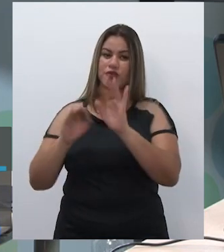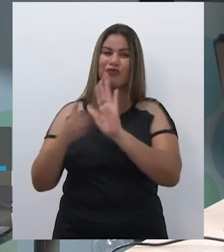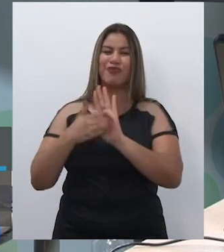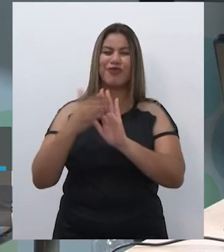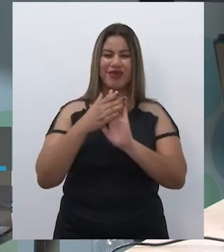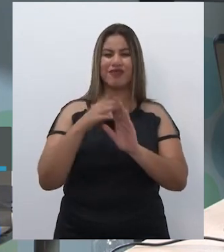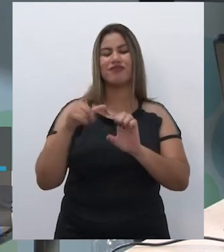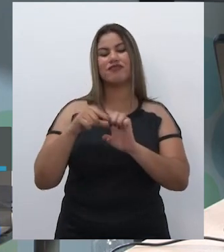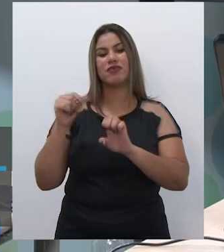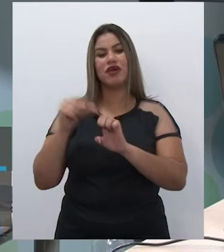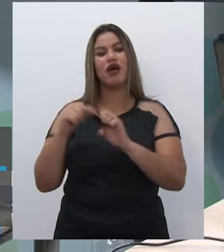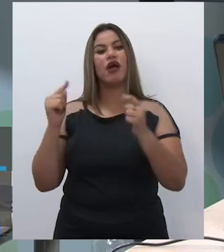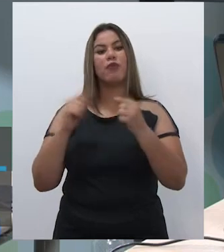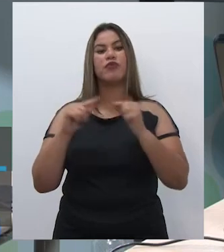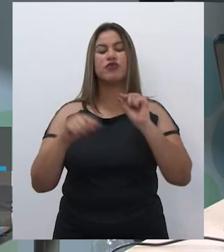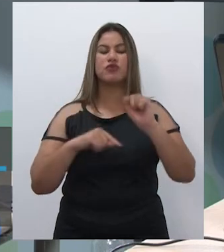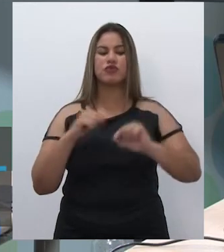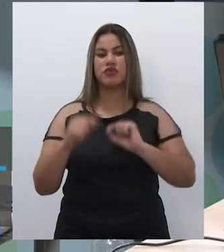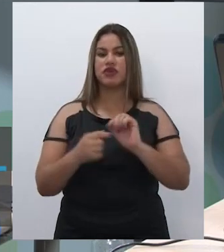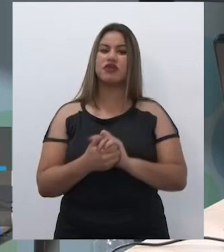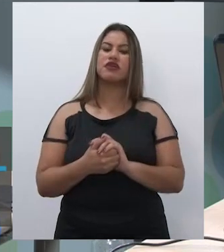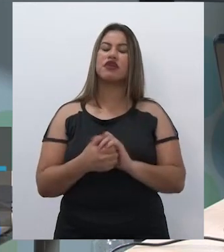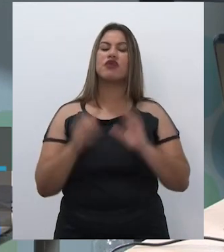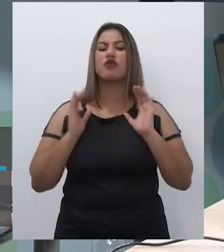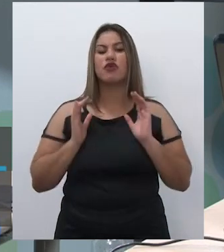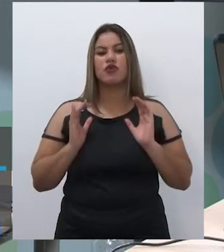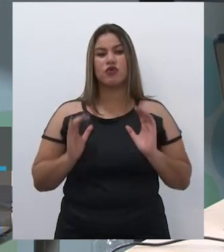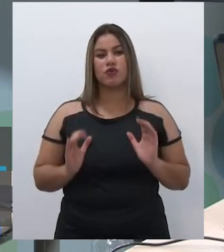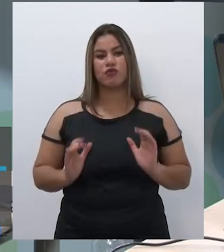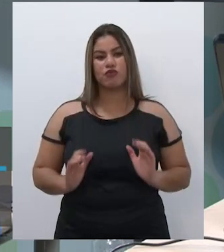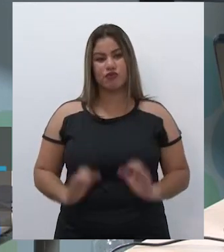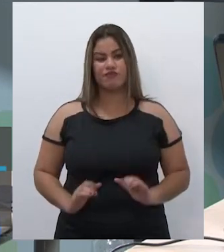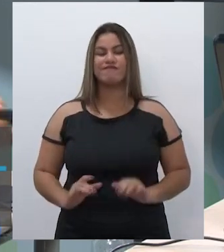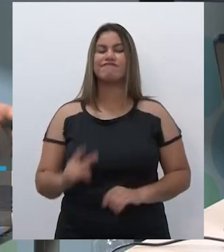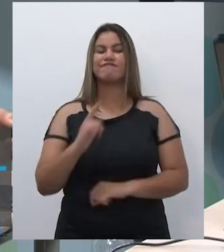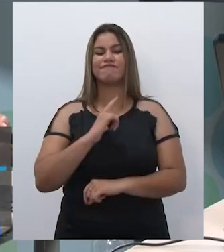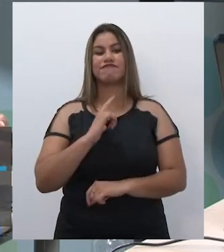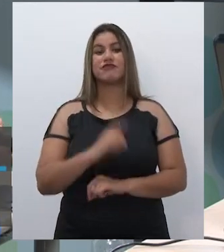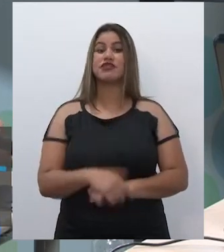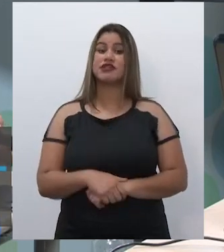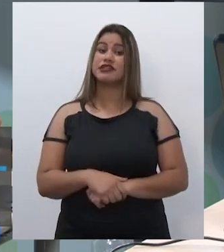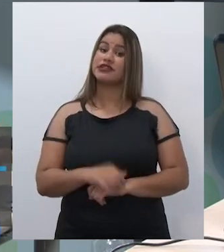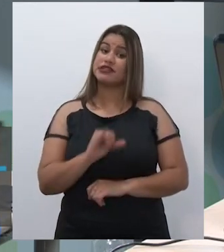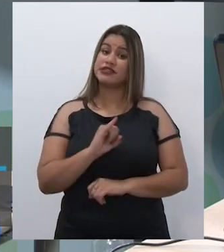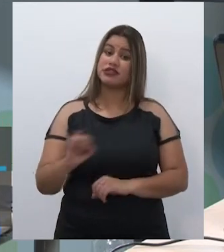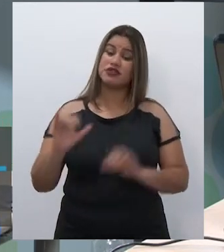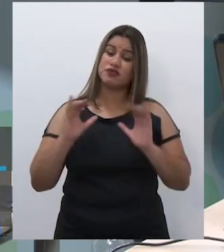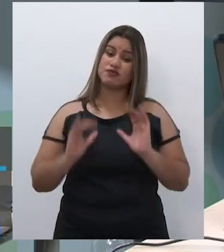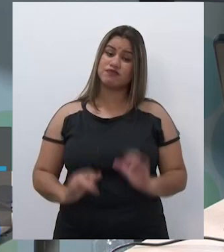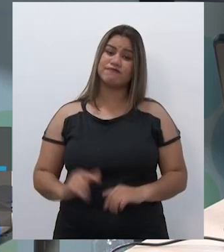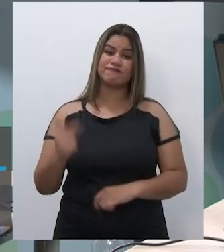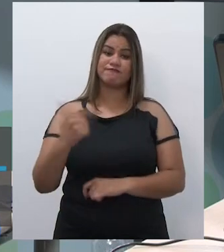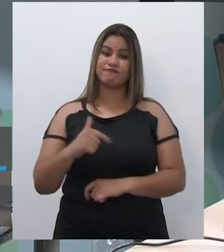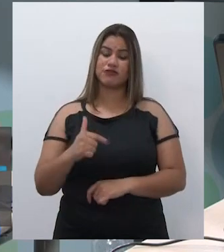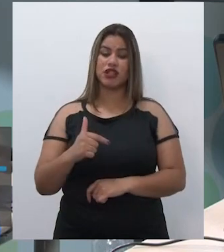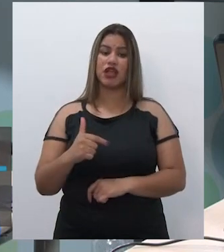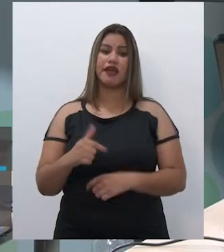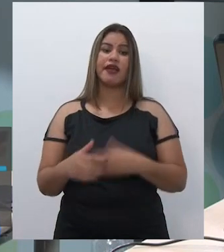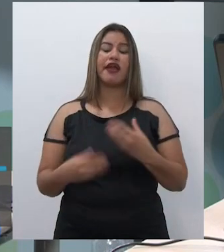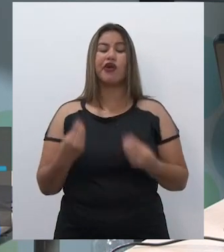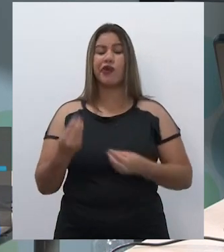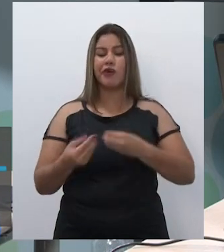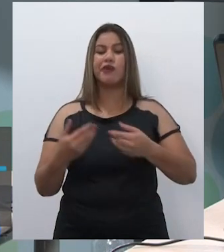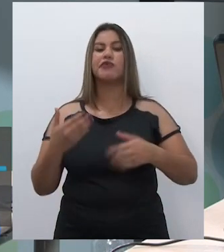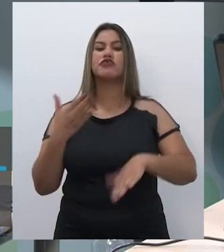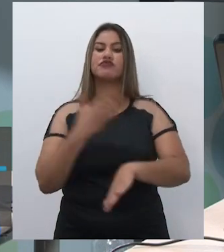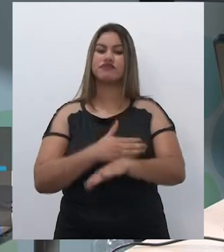empreendedorismo social foi em cima de comportamentos. E lembrando, se eu não tenho o comportamento, eu pratico, eu